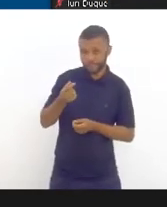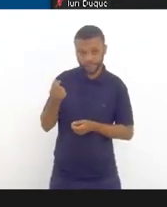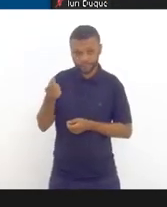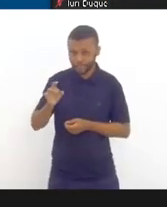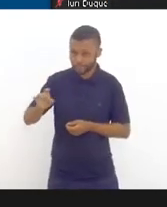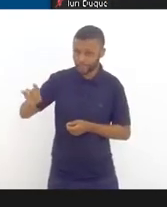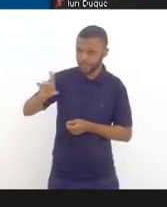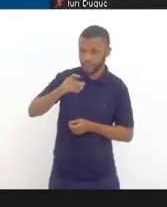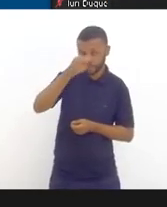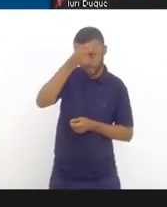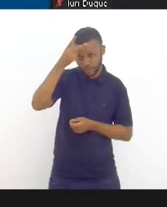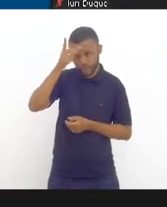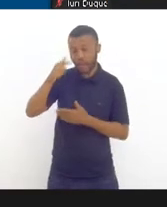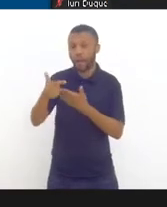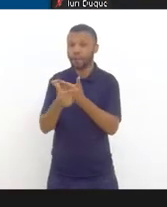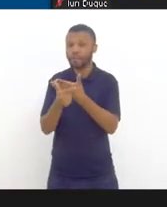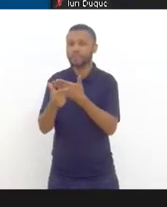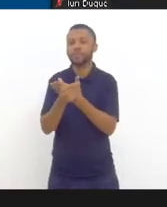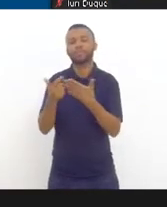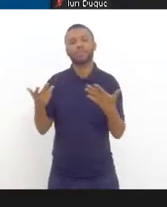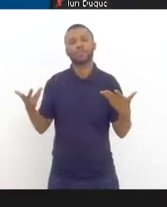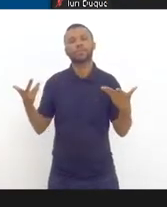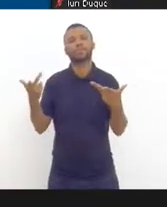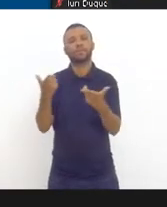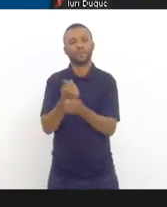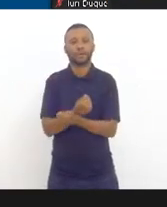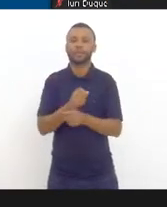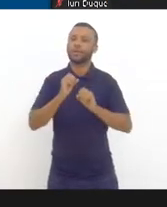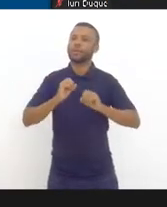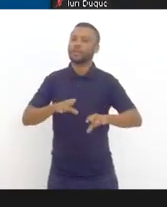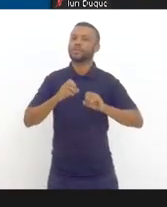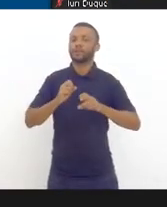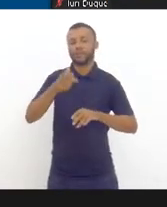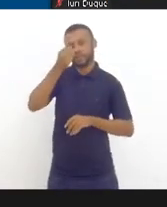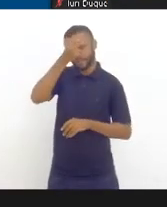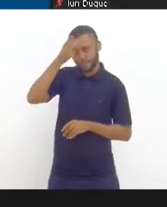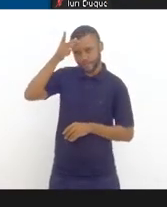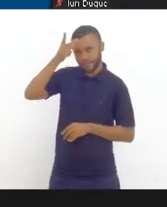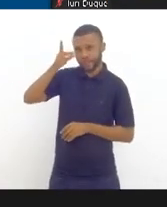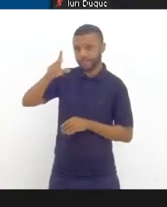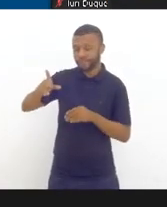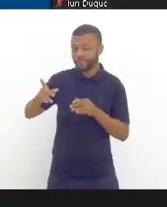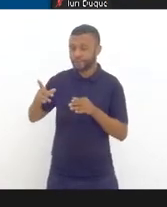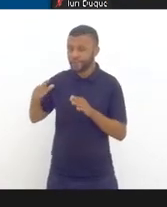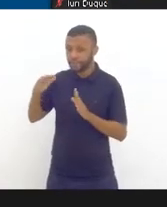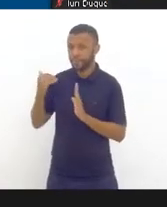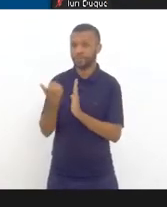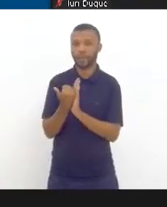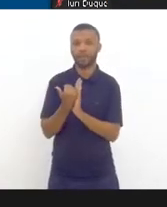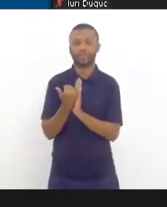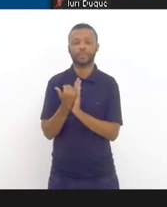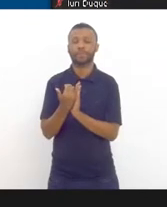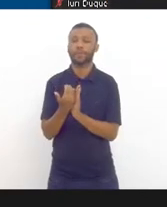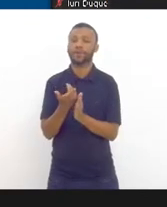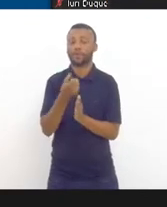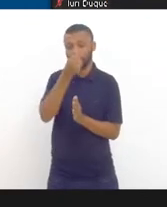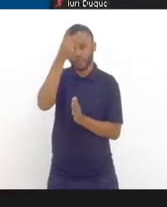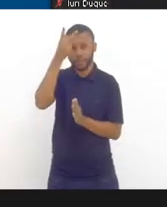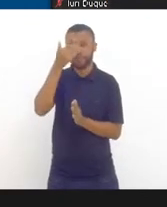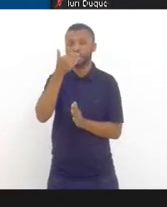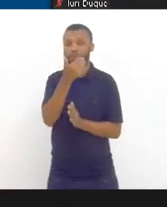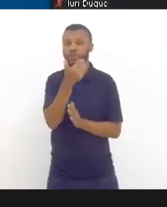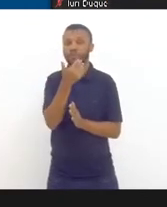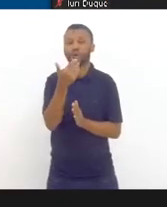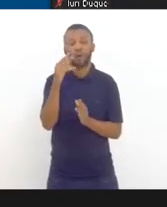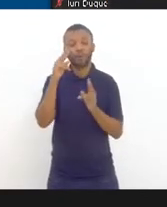função desse índice da qualidade educacional do município, ponderado pelo porte do município, calculado a partir do número de matrículas de